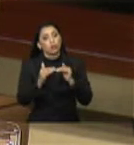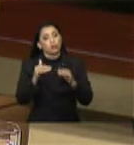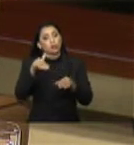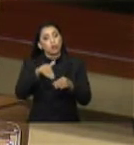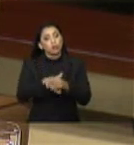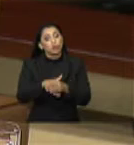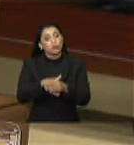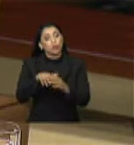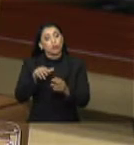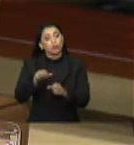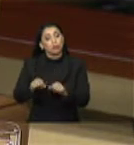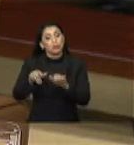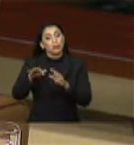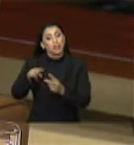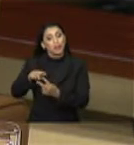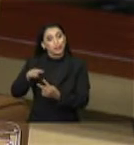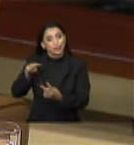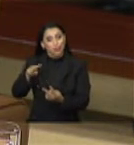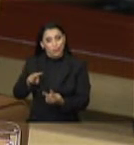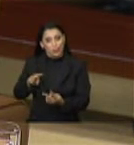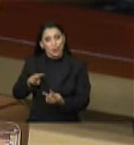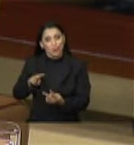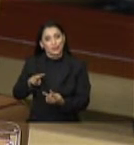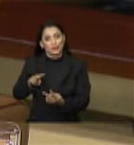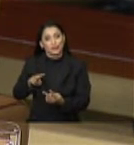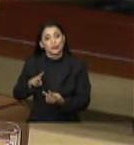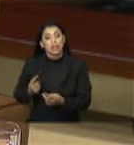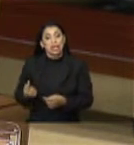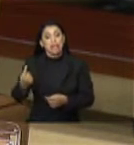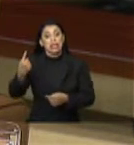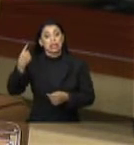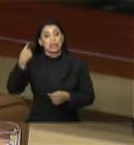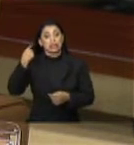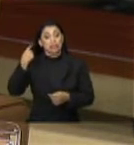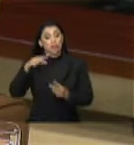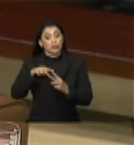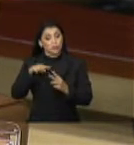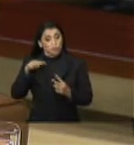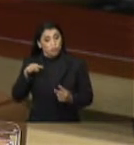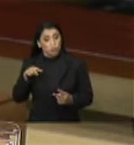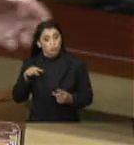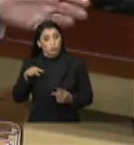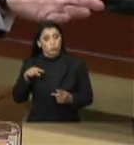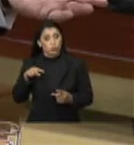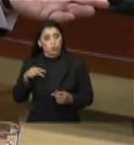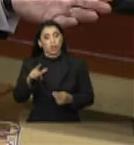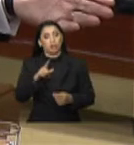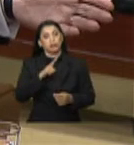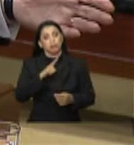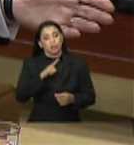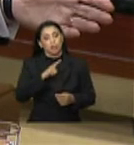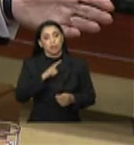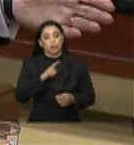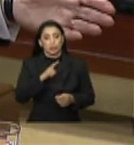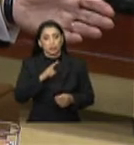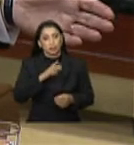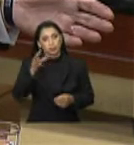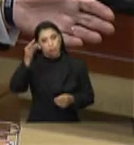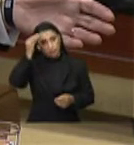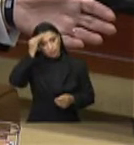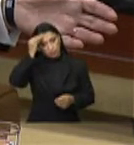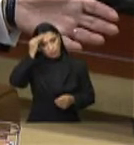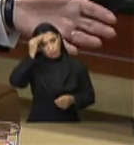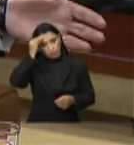houvera lançado no plenário virtual E lá eu estava motivado e aqui temos uma interpretação